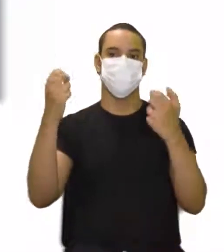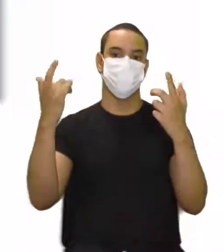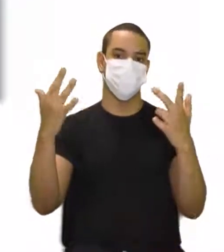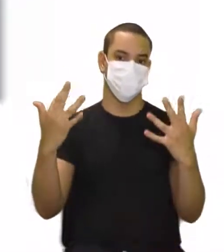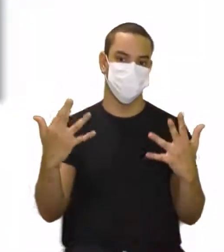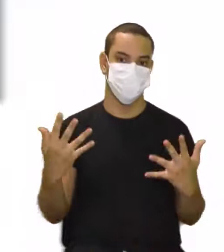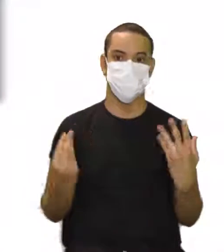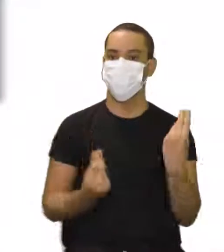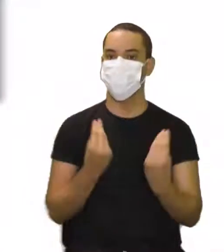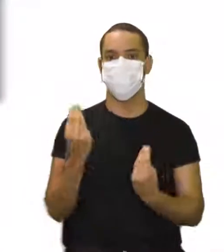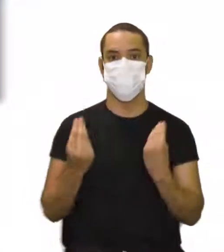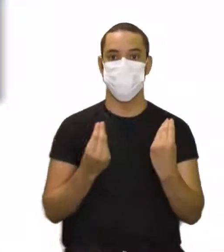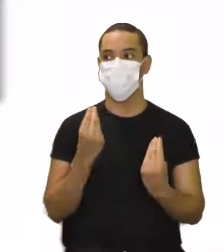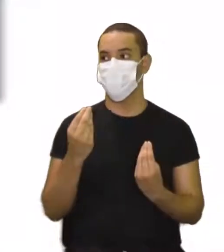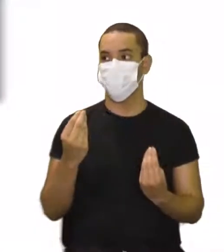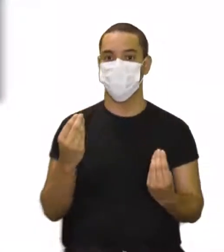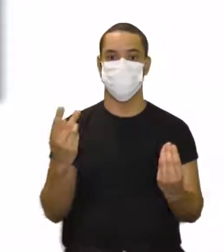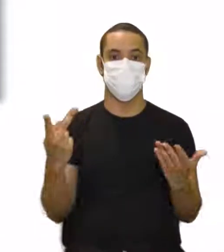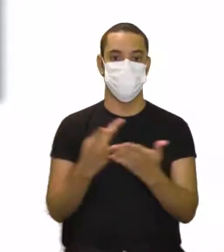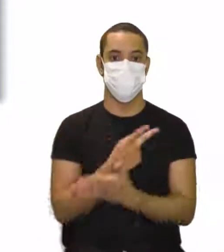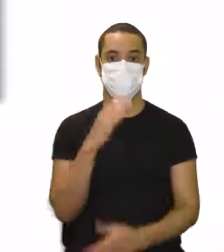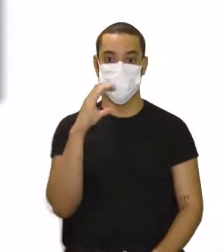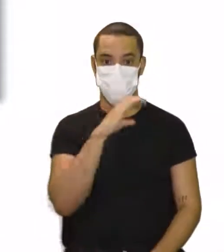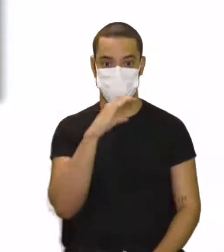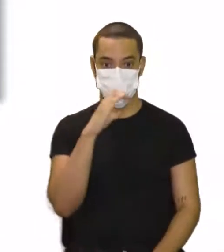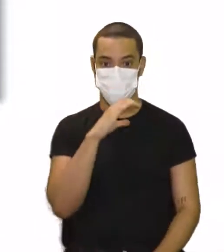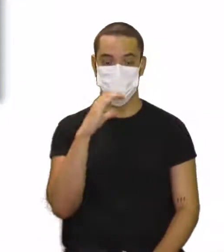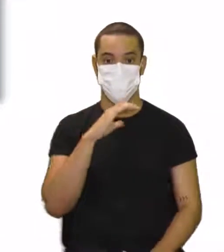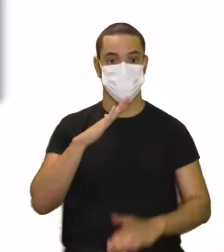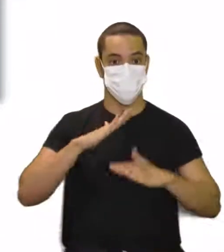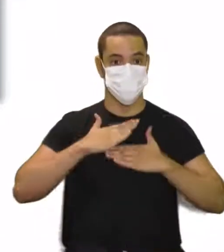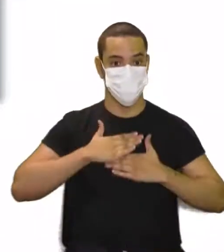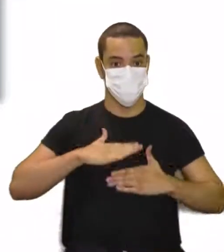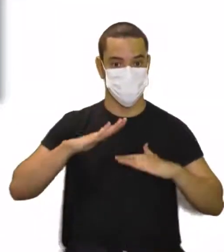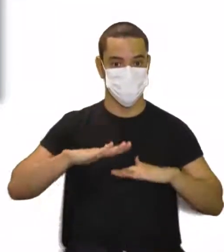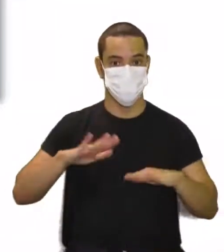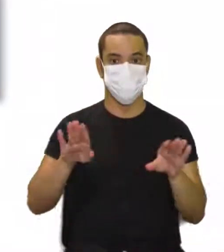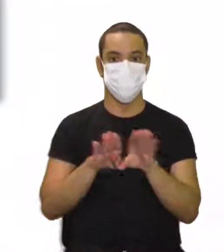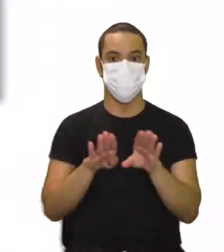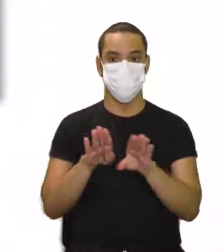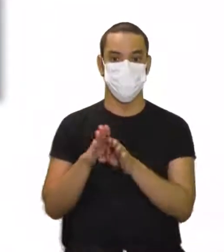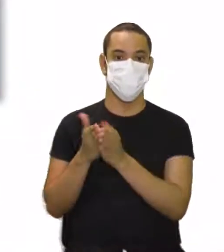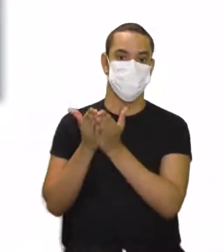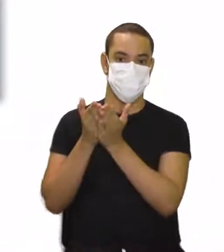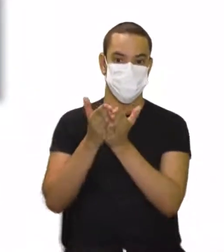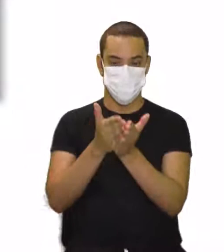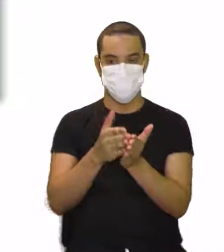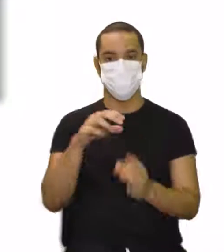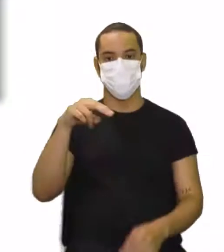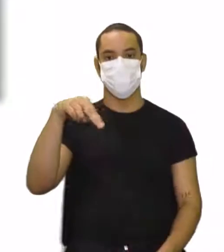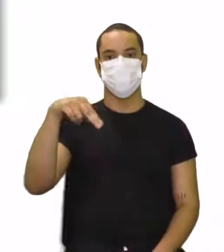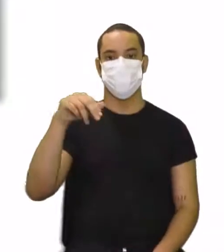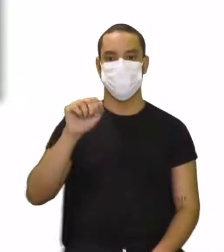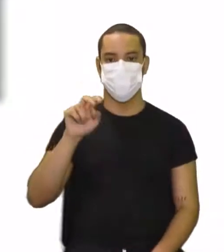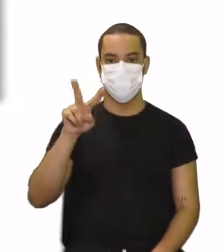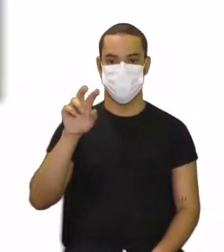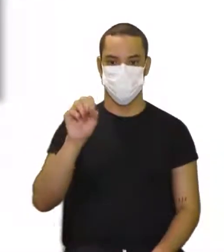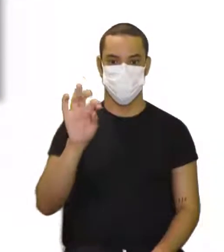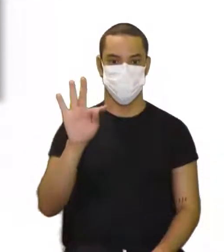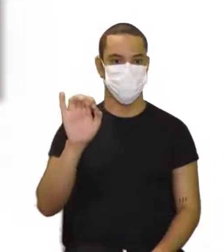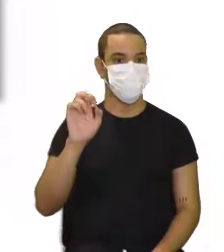baixas velocidades, sistema de navegação na Navistar, adição de velocidade, só